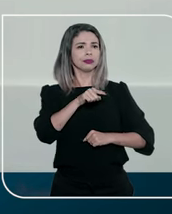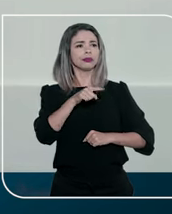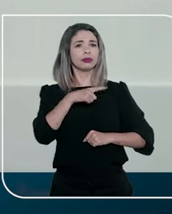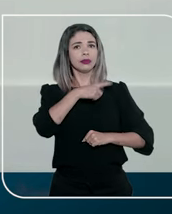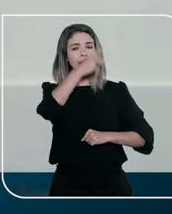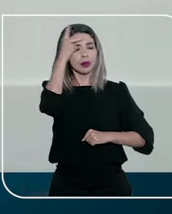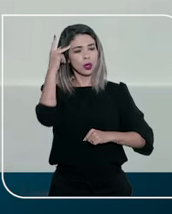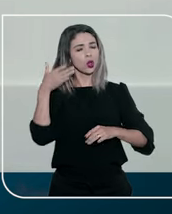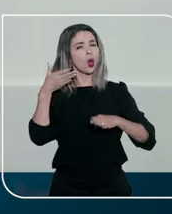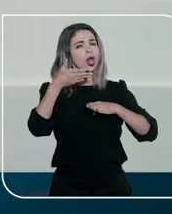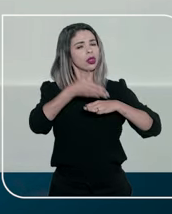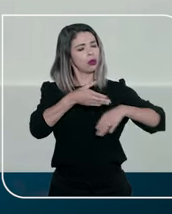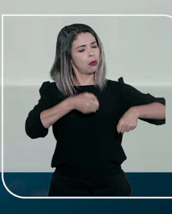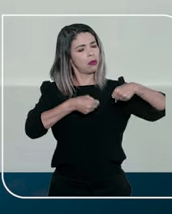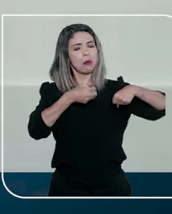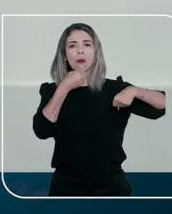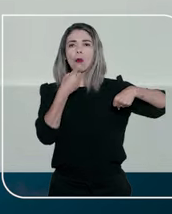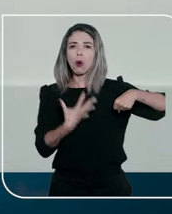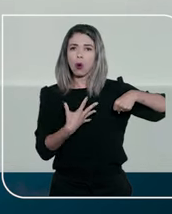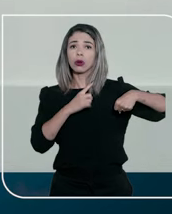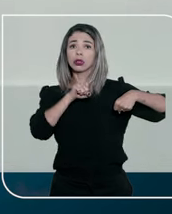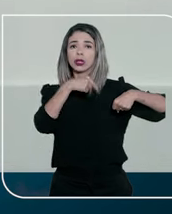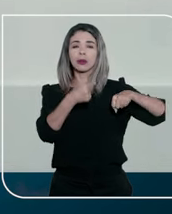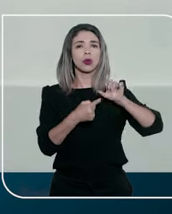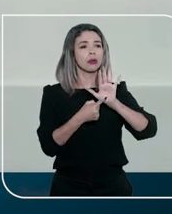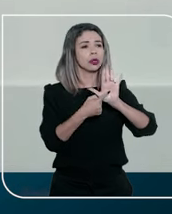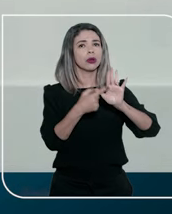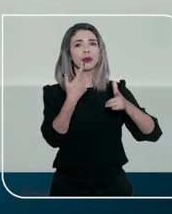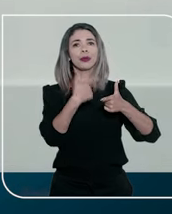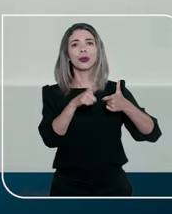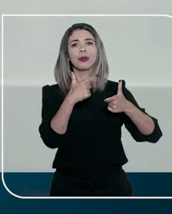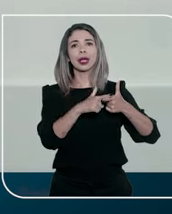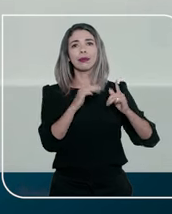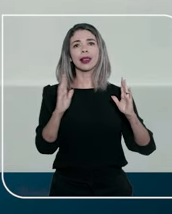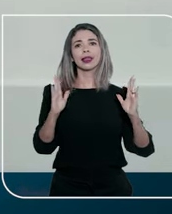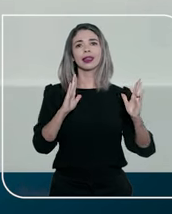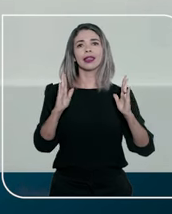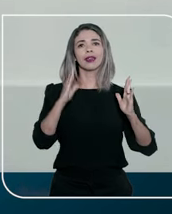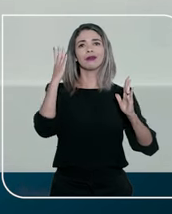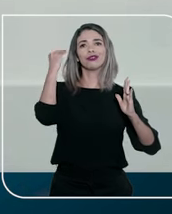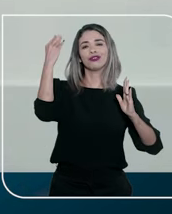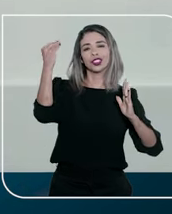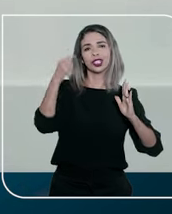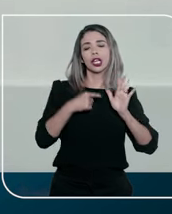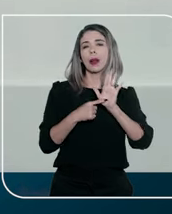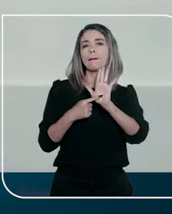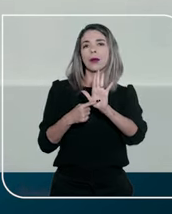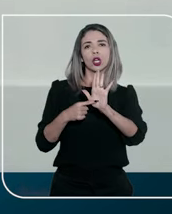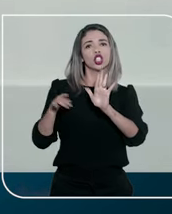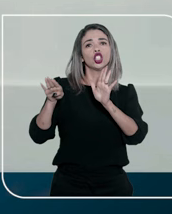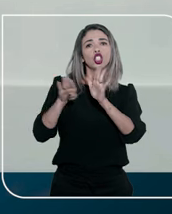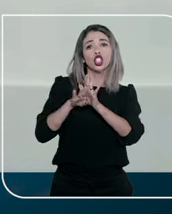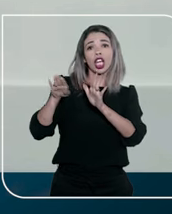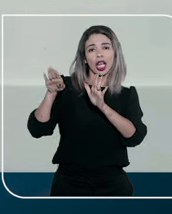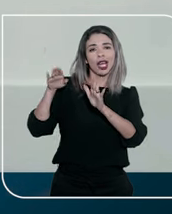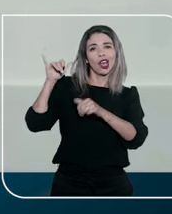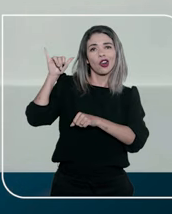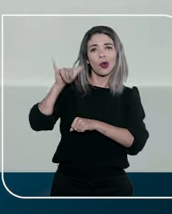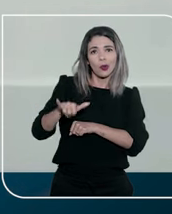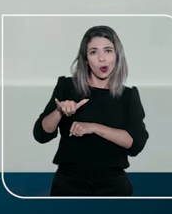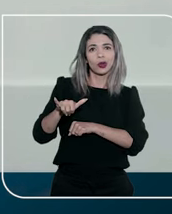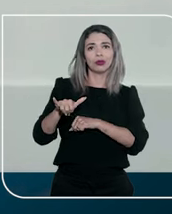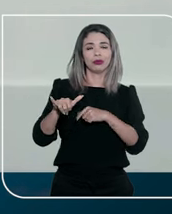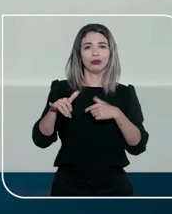aquela mala em condições e que apresentou um problema e que ele reporta esse problema quando chega no aeroporto de origem. Eu fiquei em dúvida agora